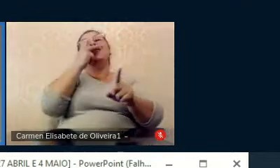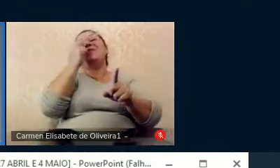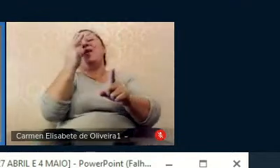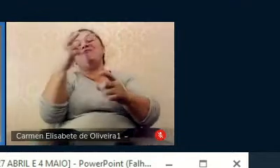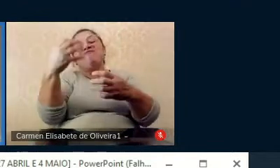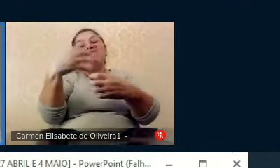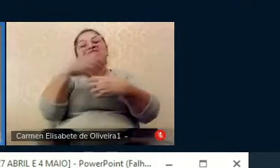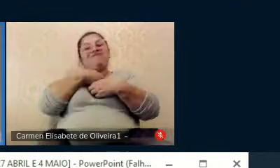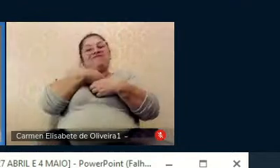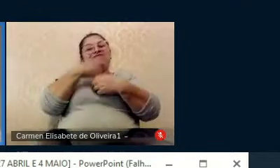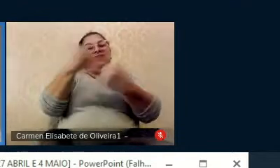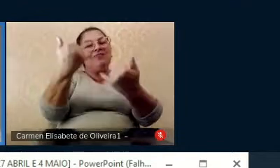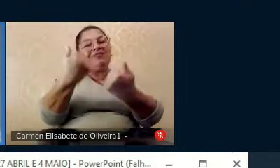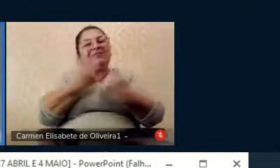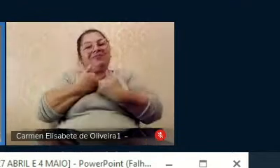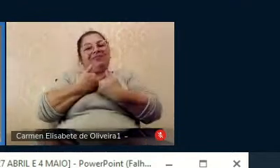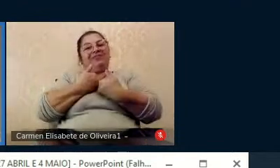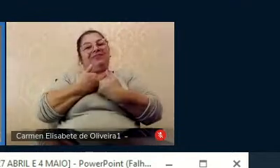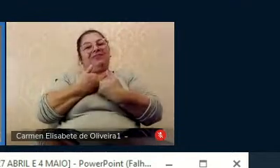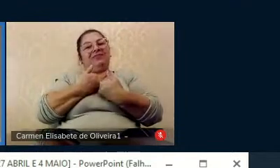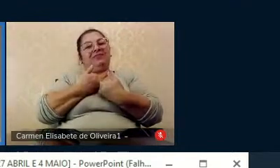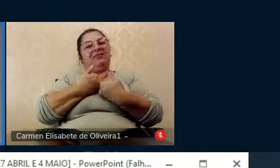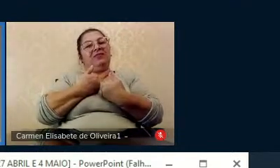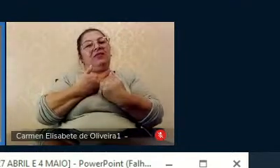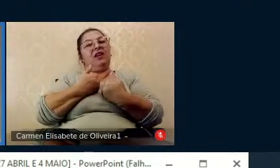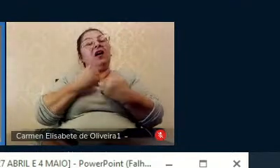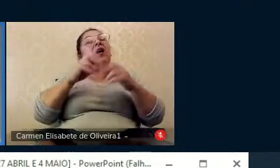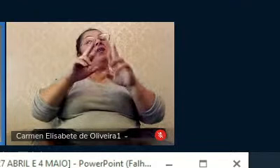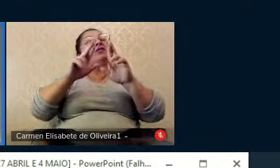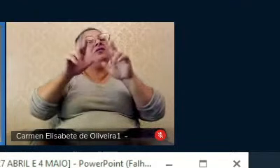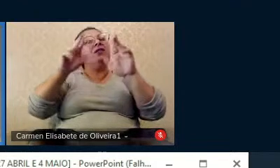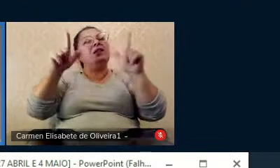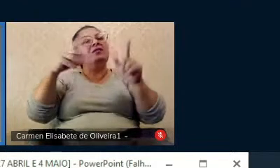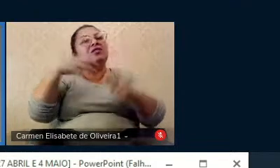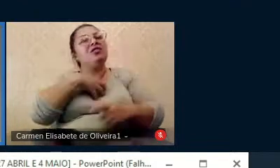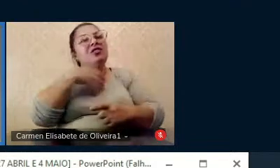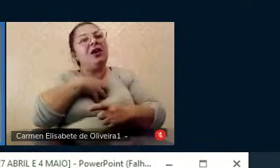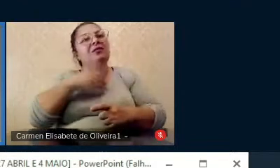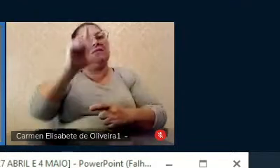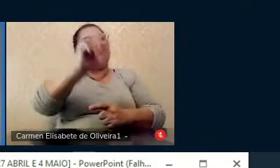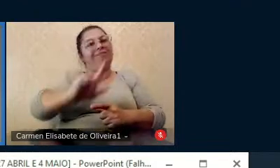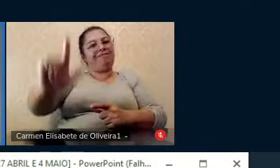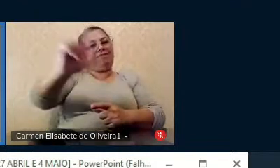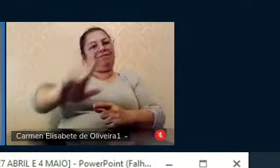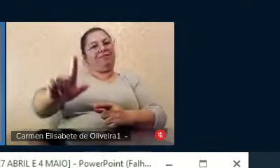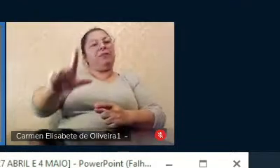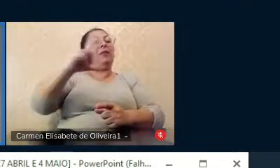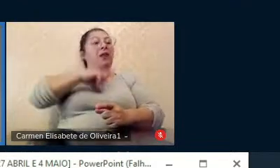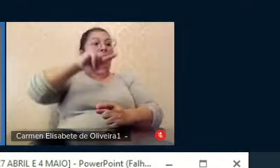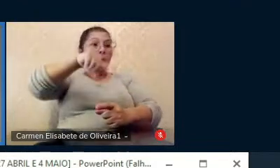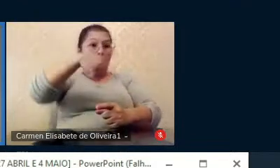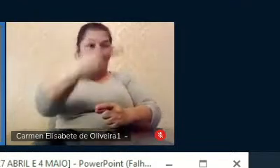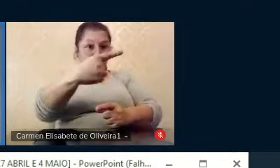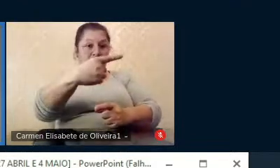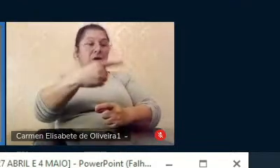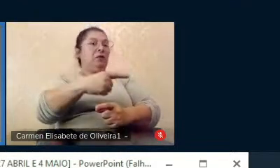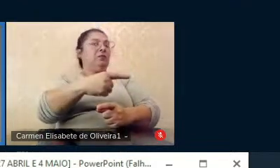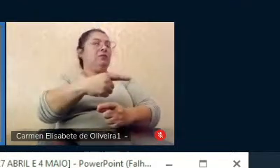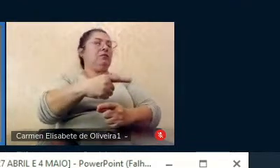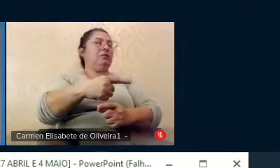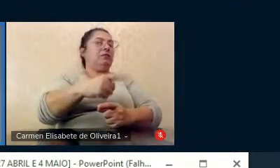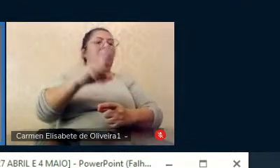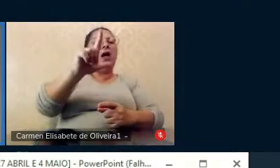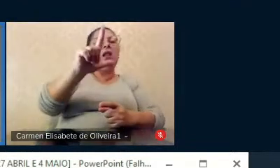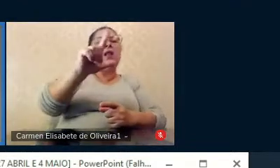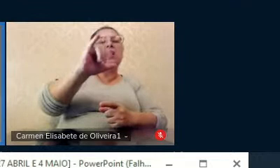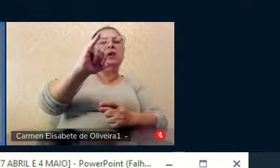tocante. Então, vejam quantas formas de literatura. Eu trago também a Lígia Bujunga, né, com